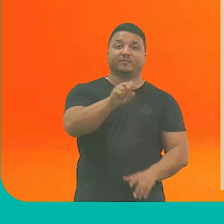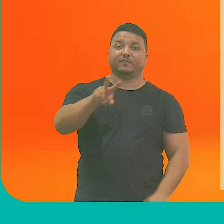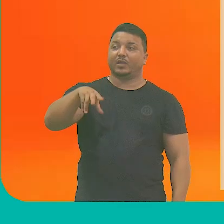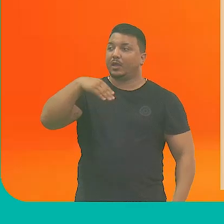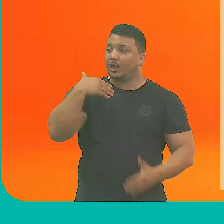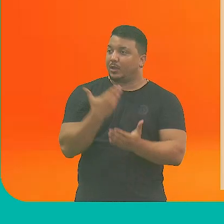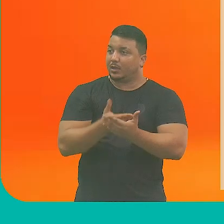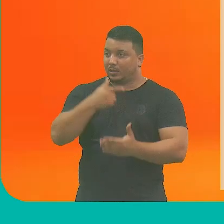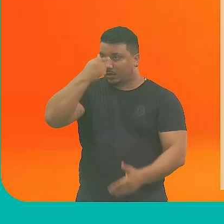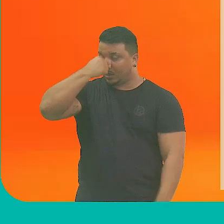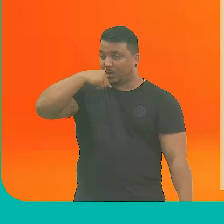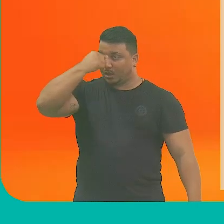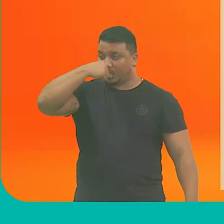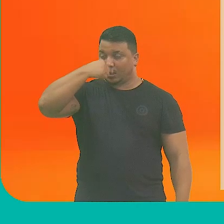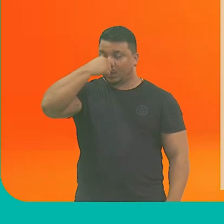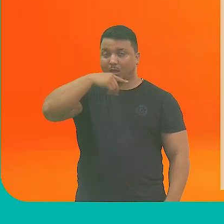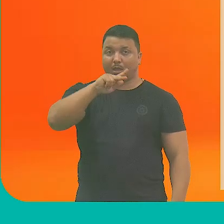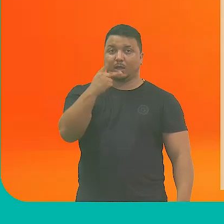da gripe